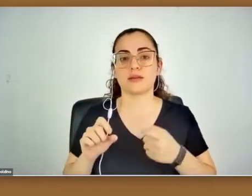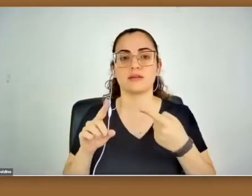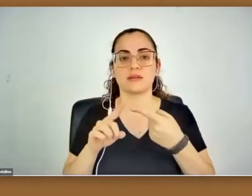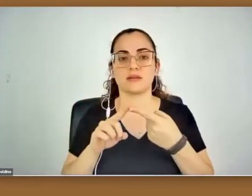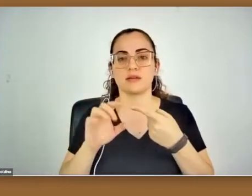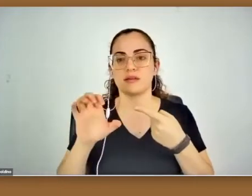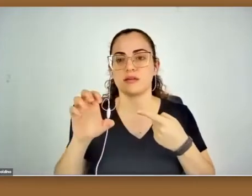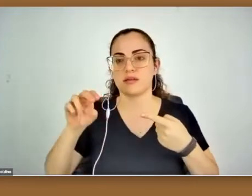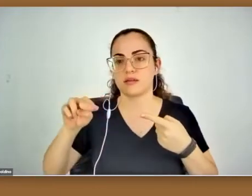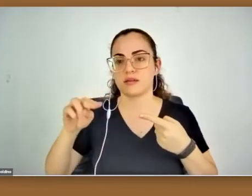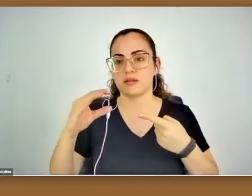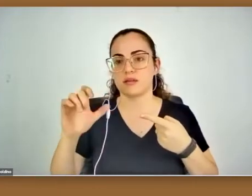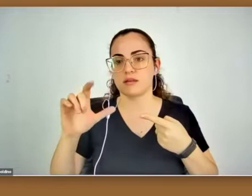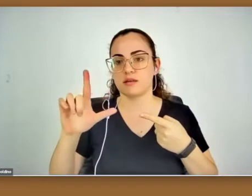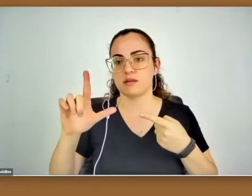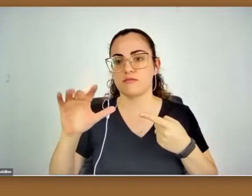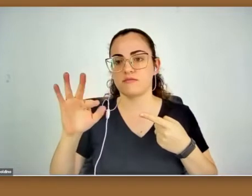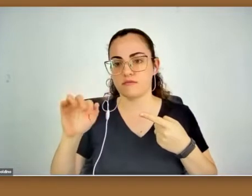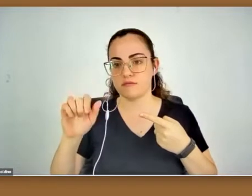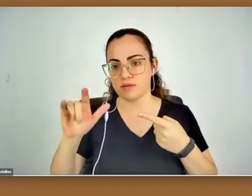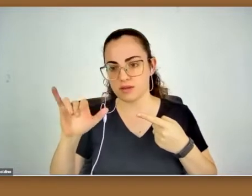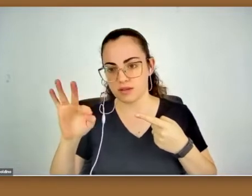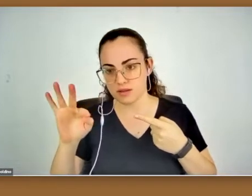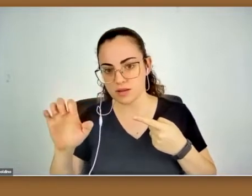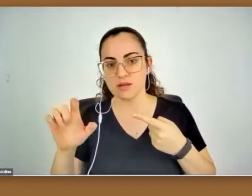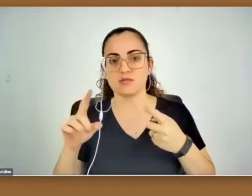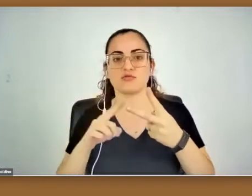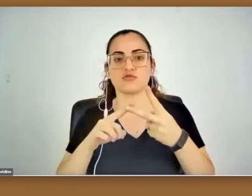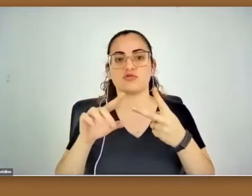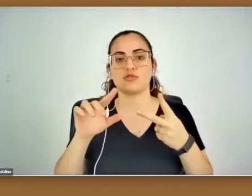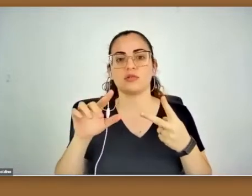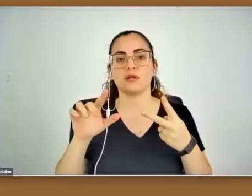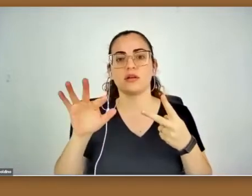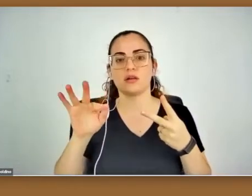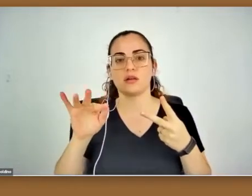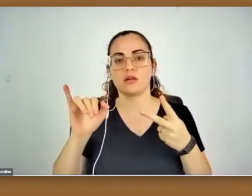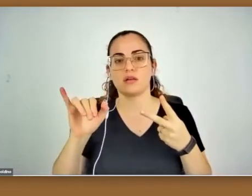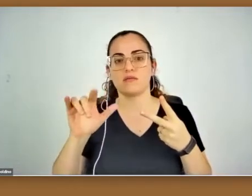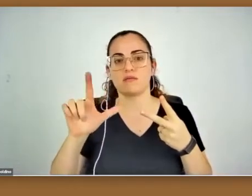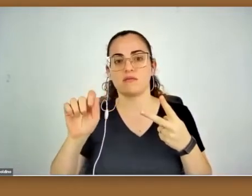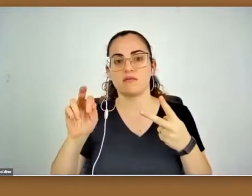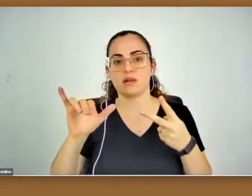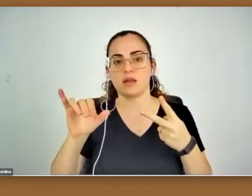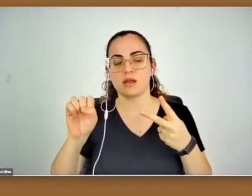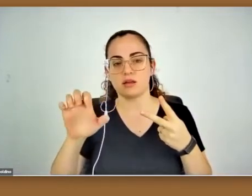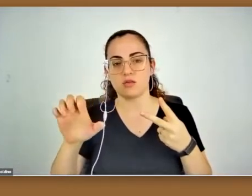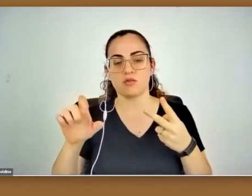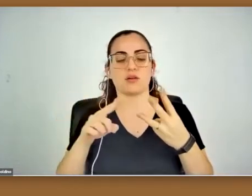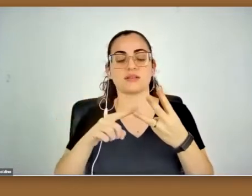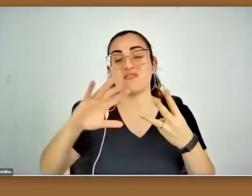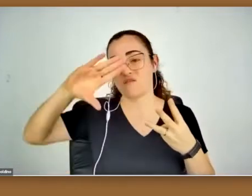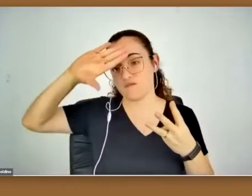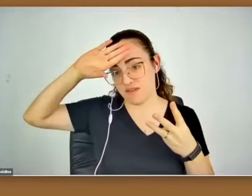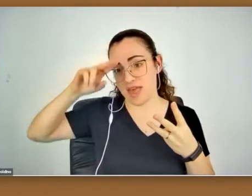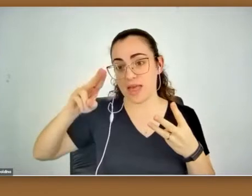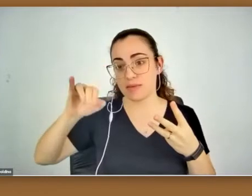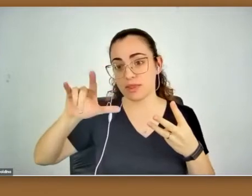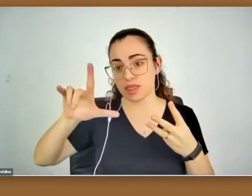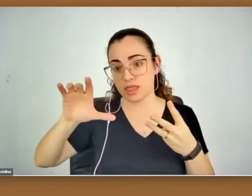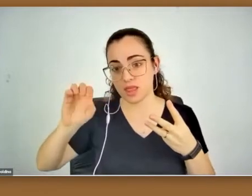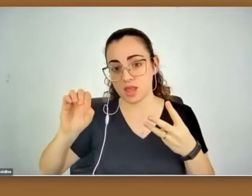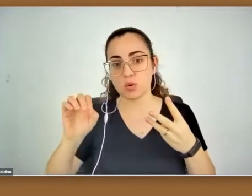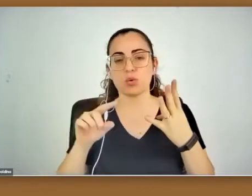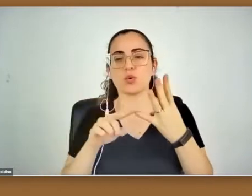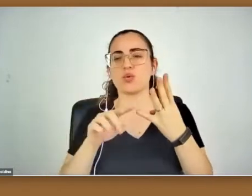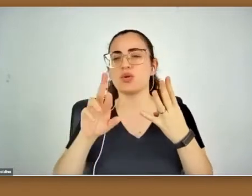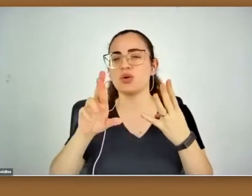Nilo Ocidental e o Rócio, né, mas também parasitas como o da filariose linfática. Então são alguns